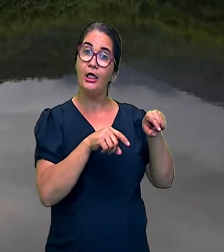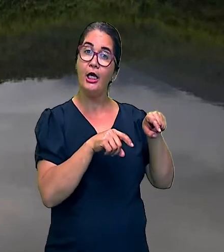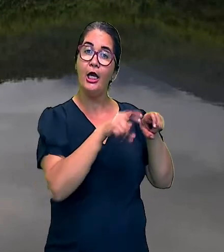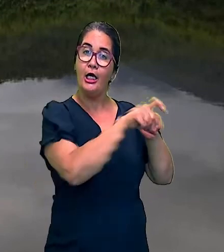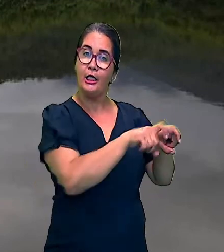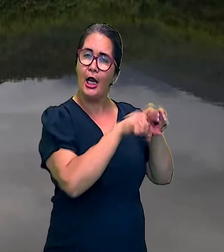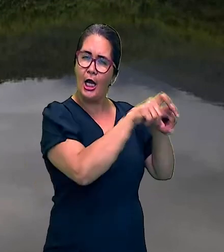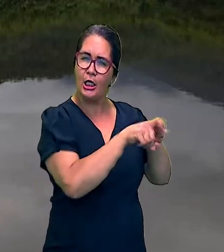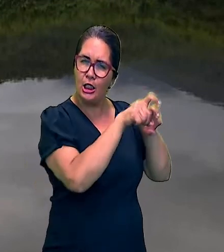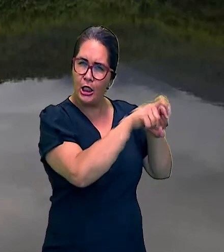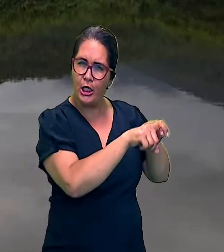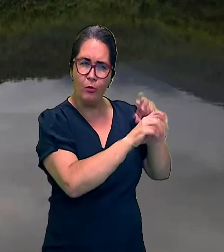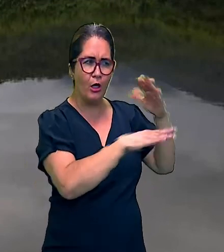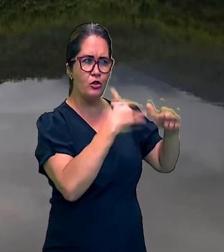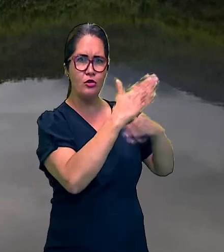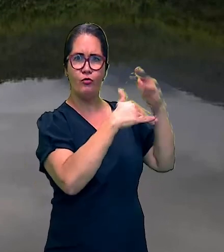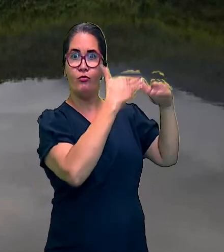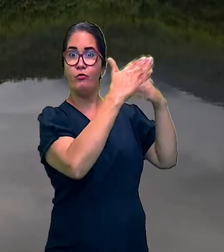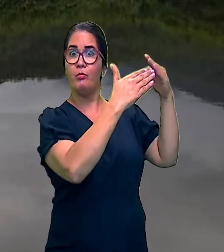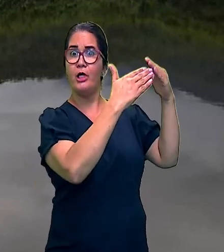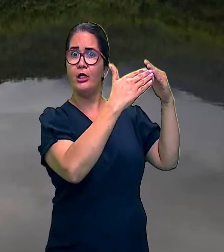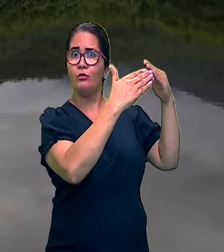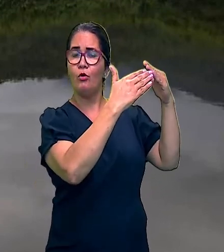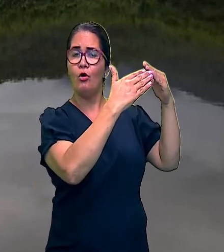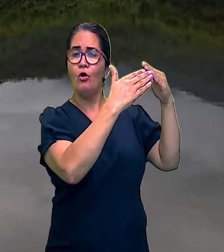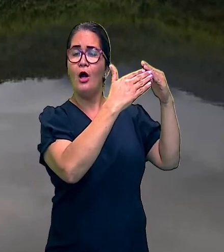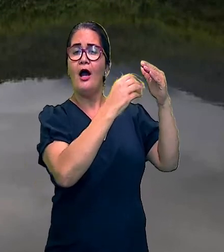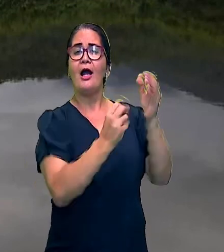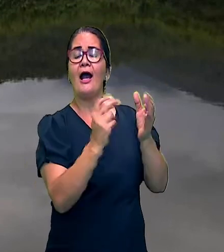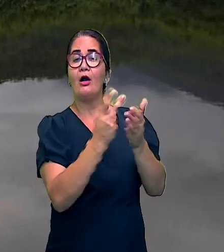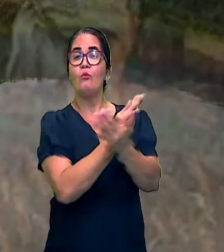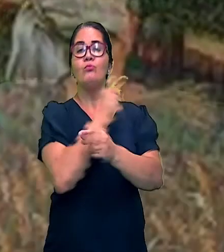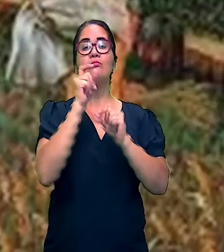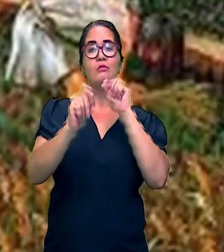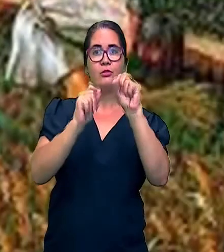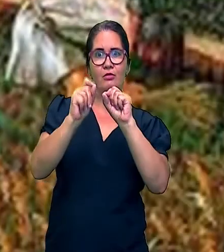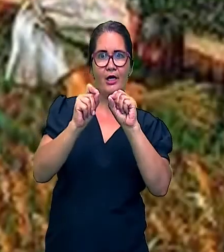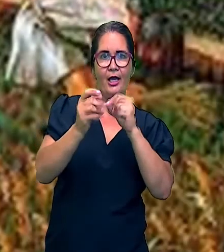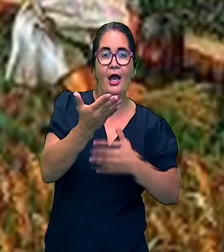as relações das comunidades humanas com a natureza.